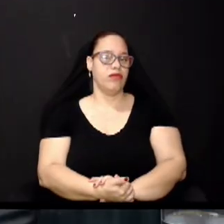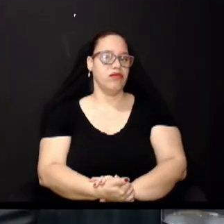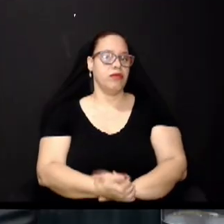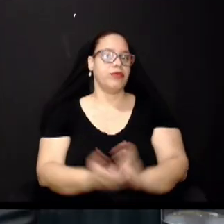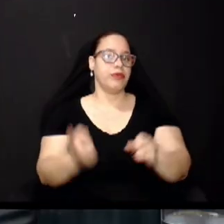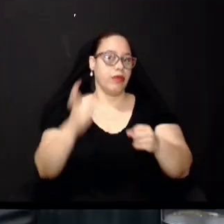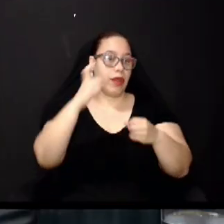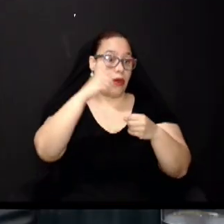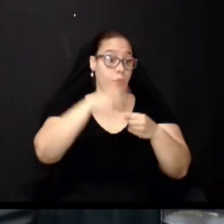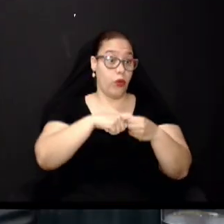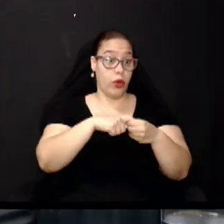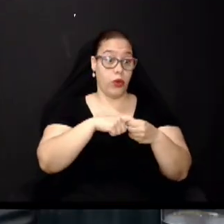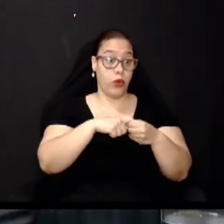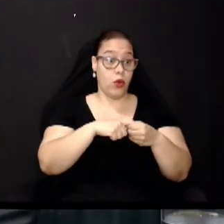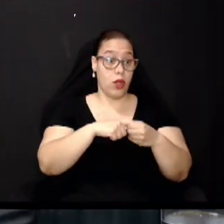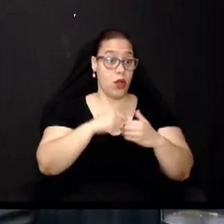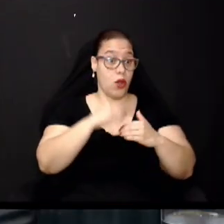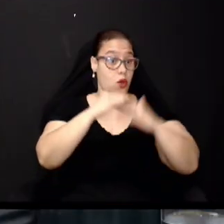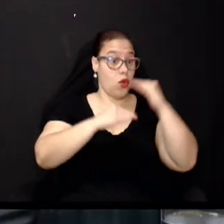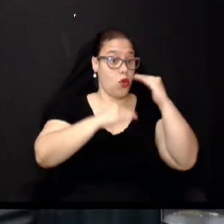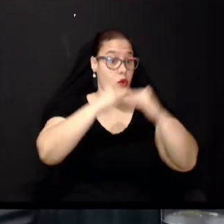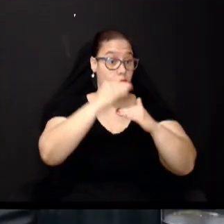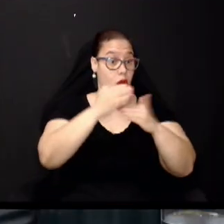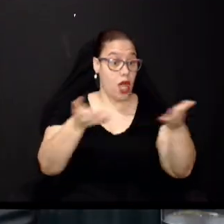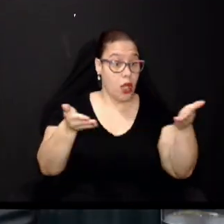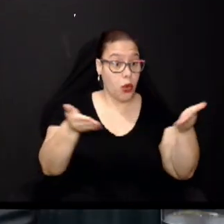né? Uma reconstituição egóica. É